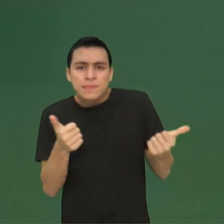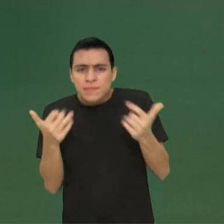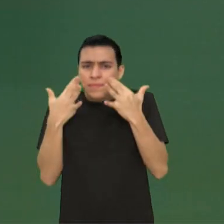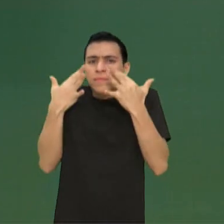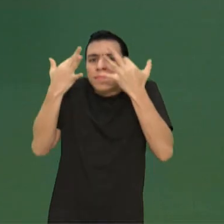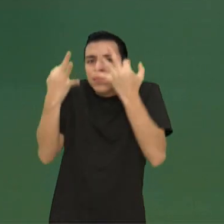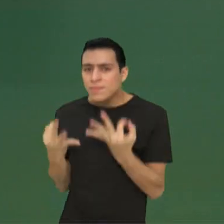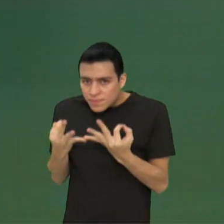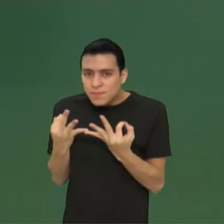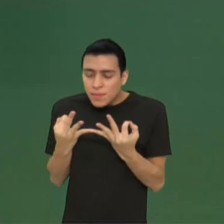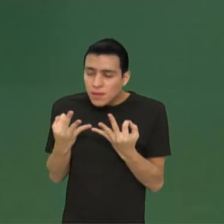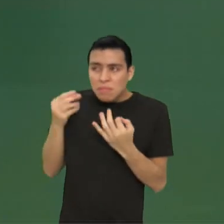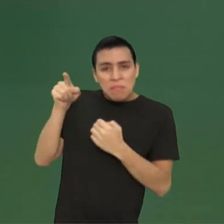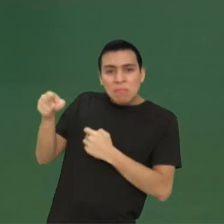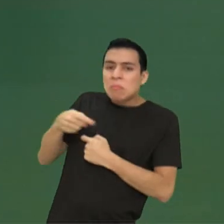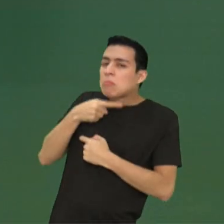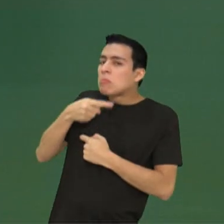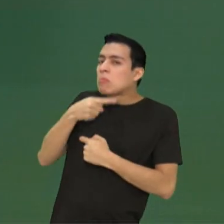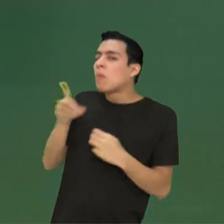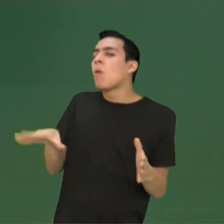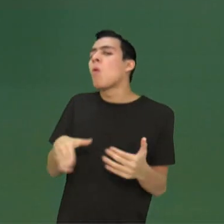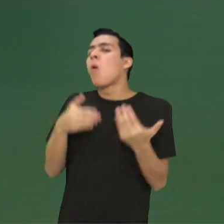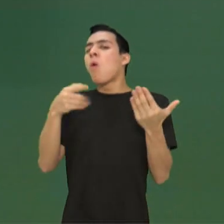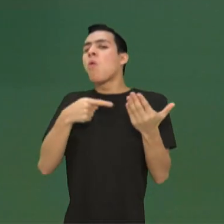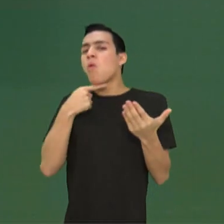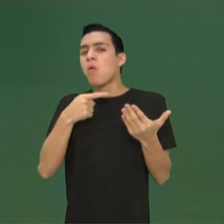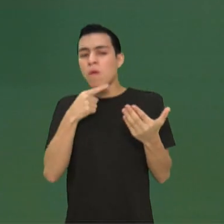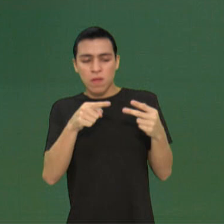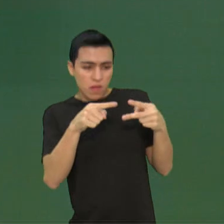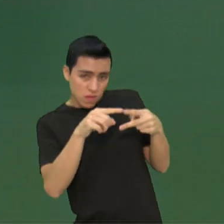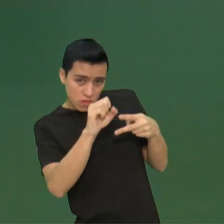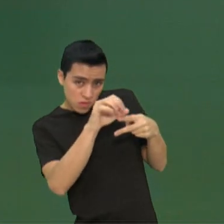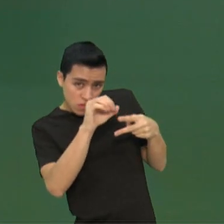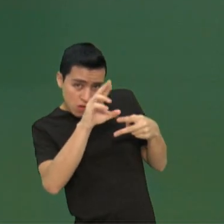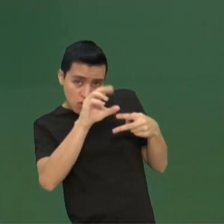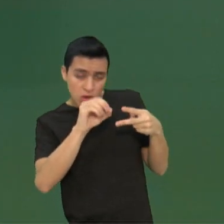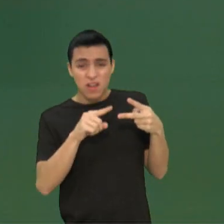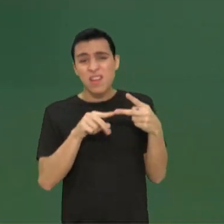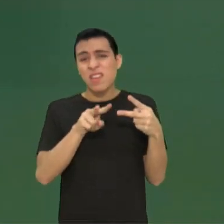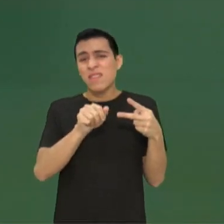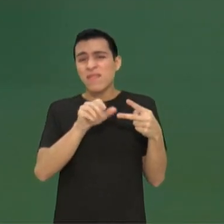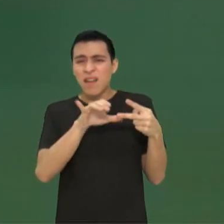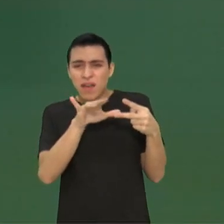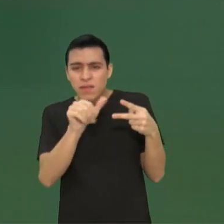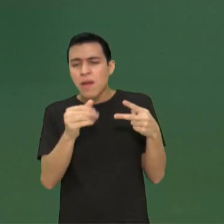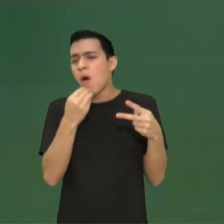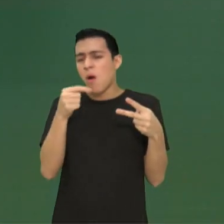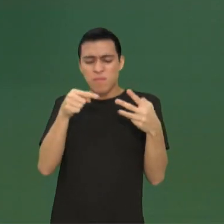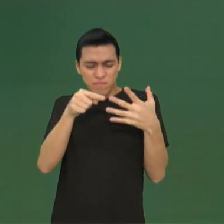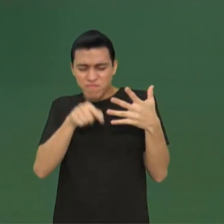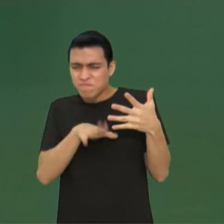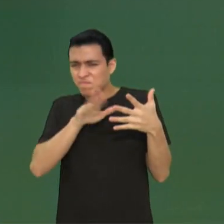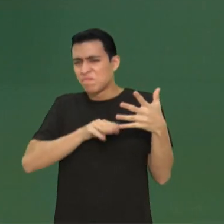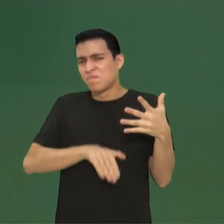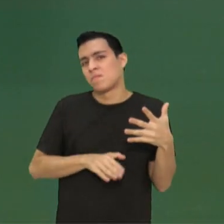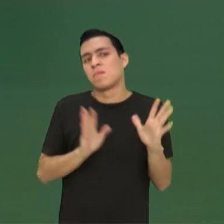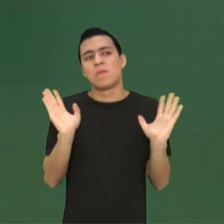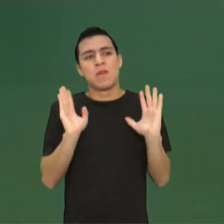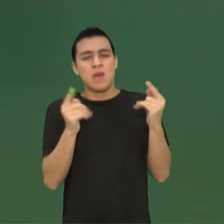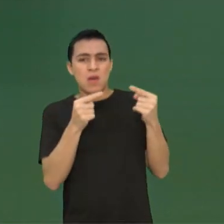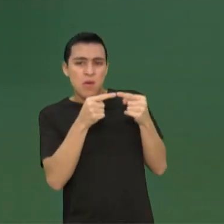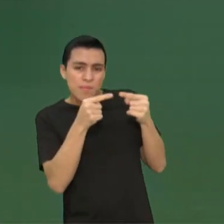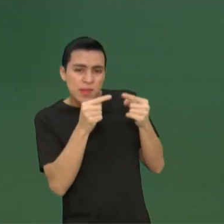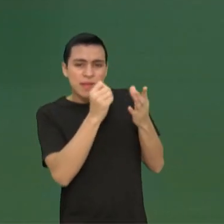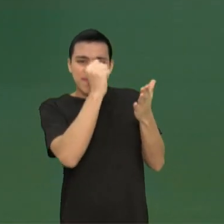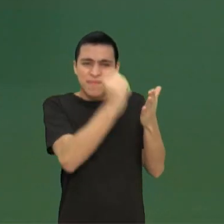Atenção, pode gerar uma dúvida aqui. Qual dúvida? Entre soro e vacina. É claro que você nem considerou antibiótico antiviral. Você sabe que isso aqui é para matar